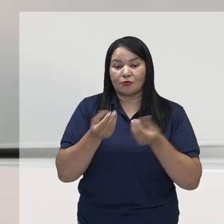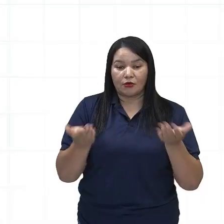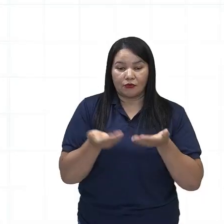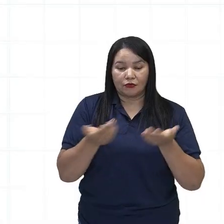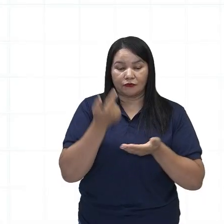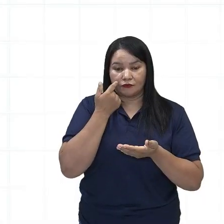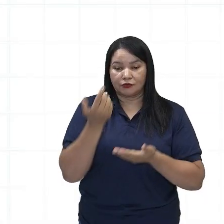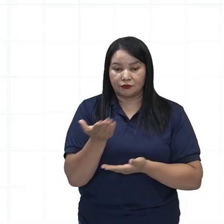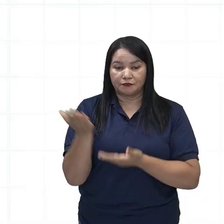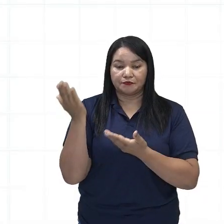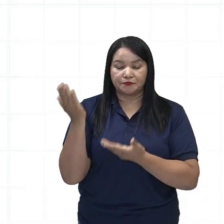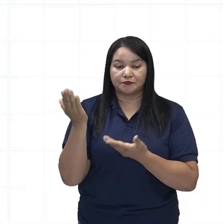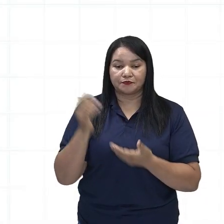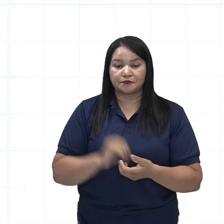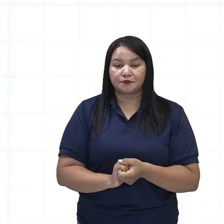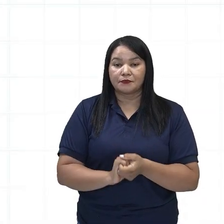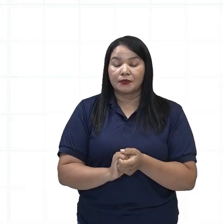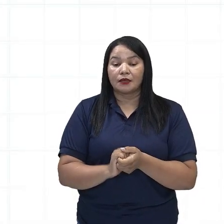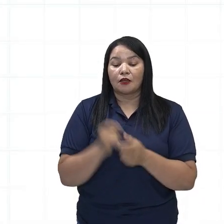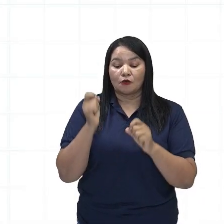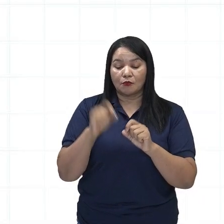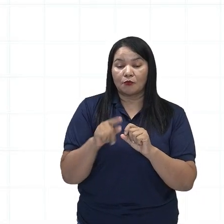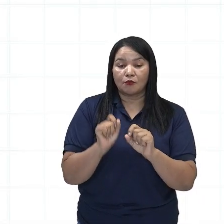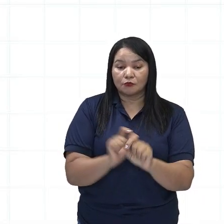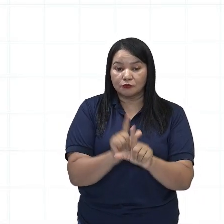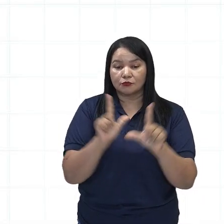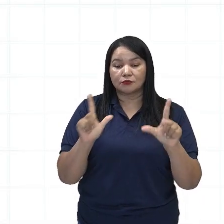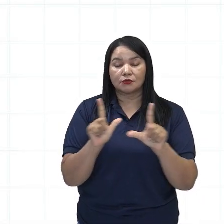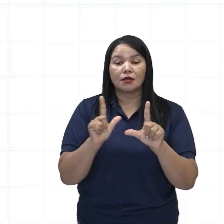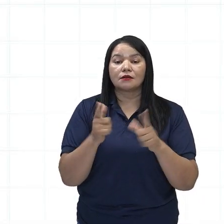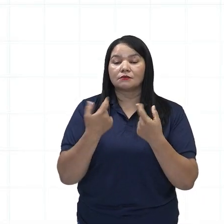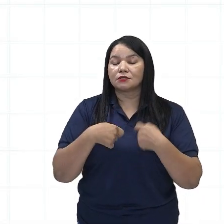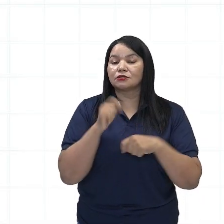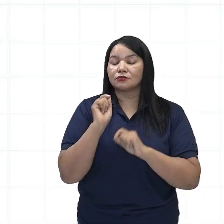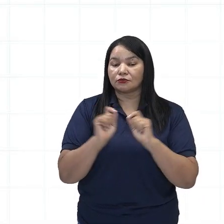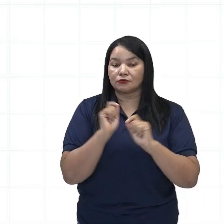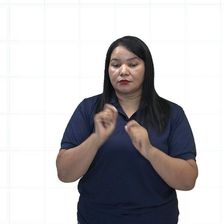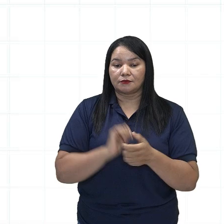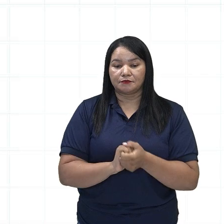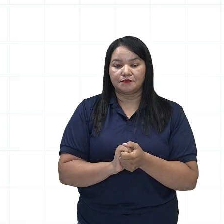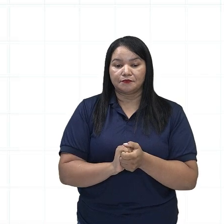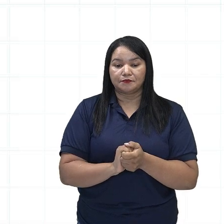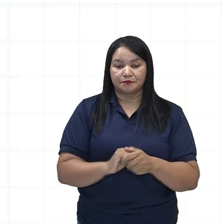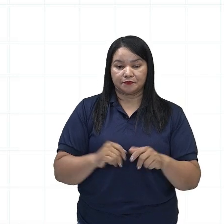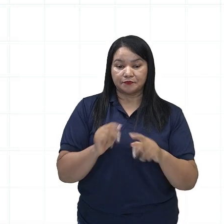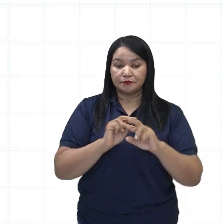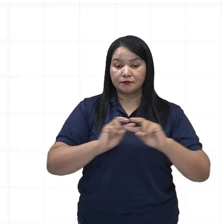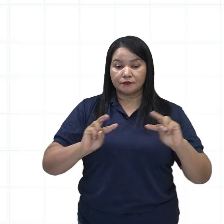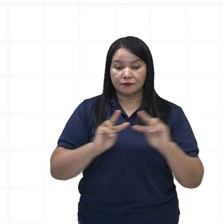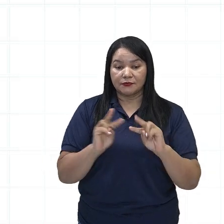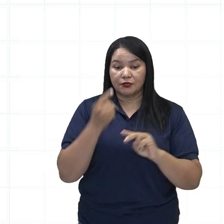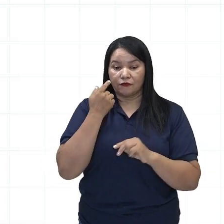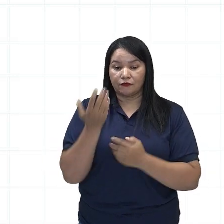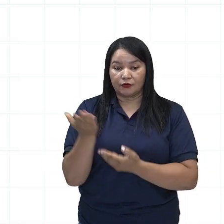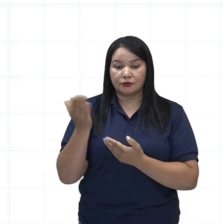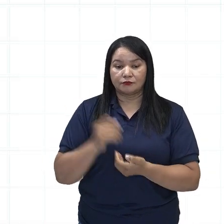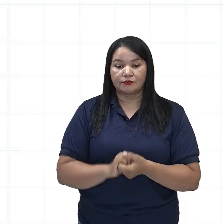agora. Para acessar o login, é necessário acessar o endereço